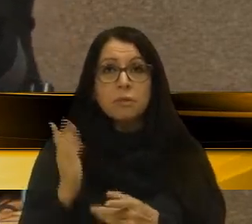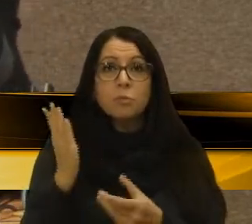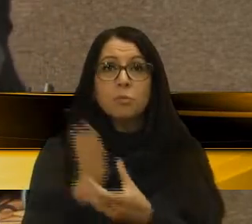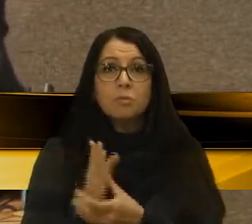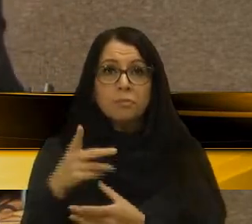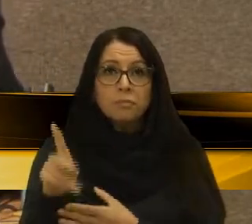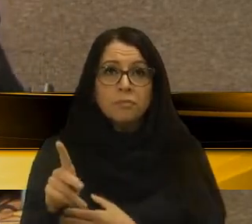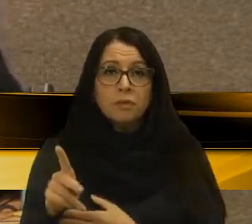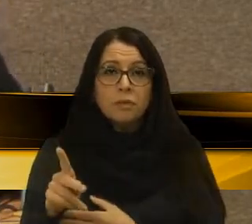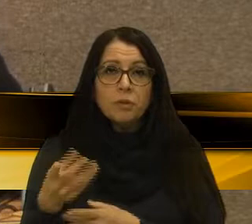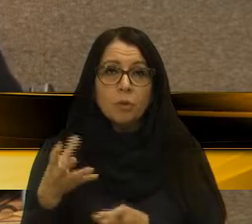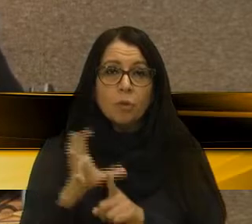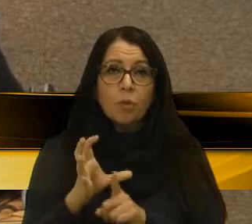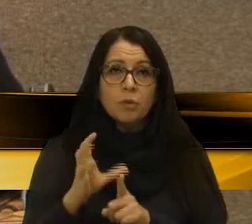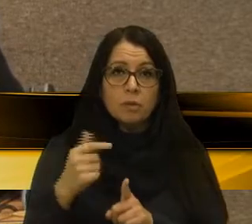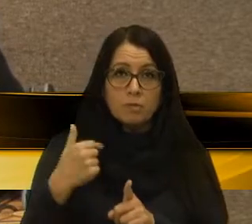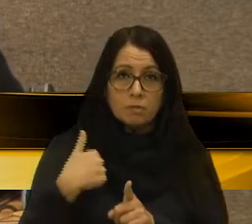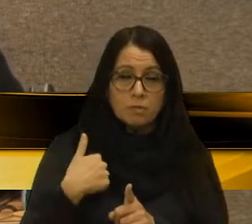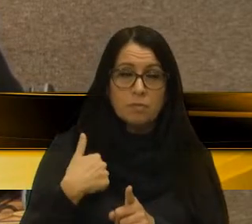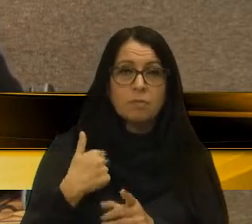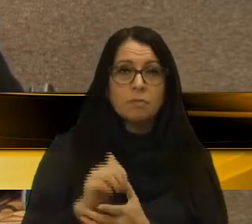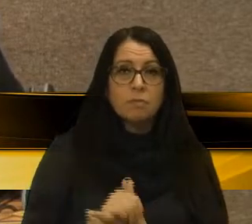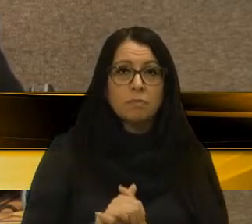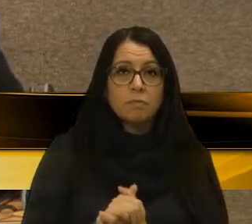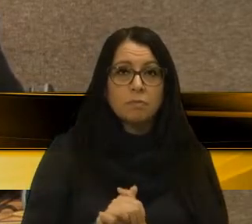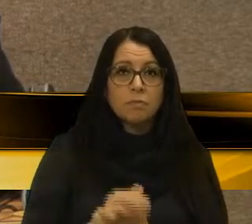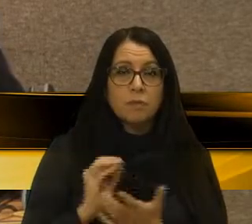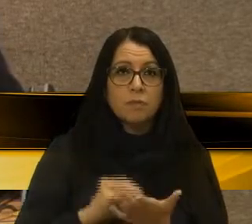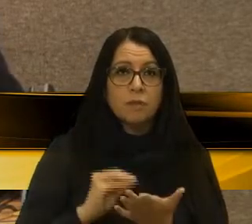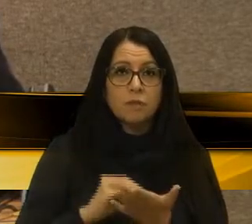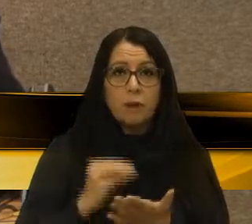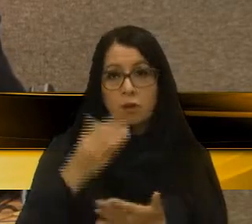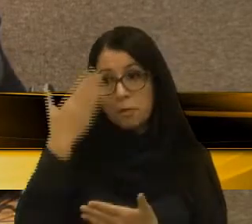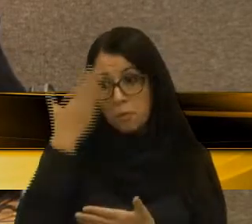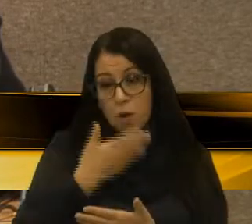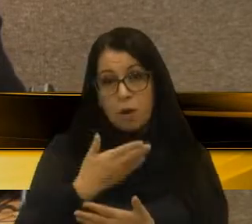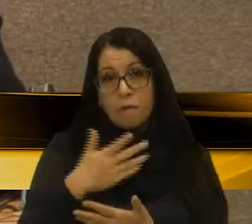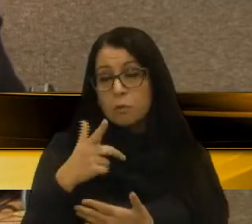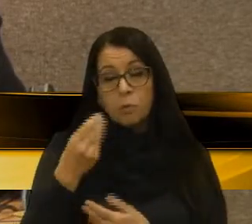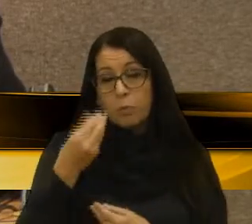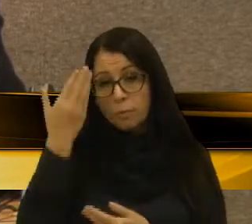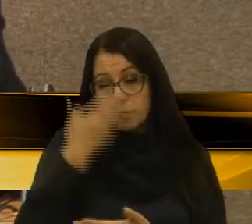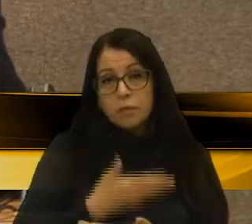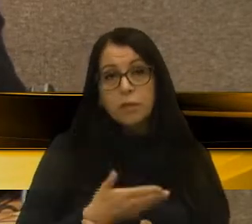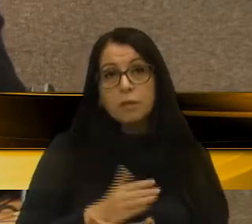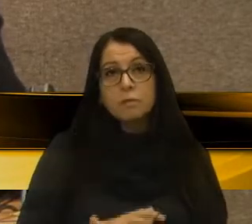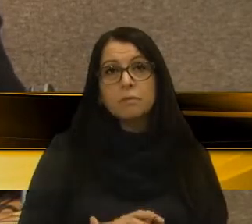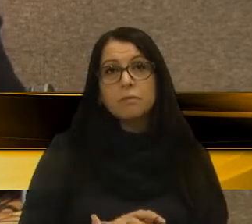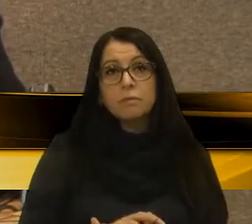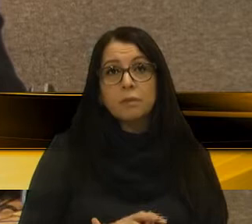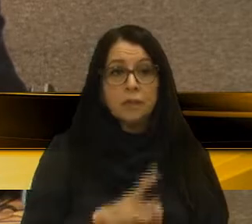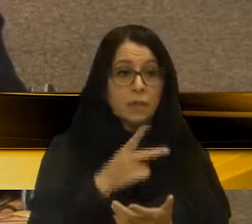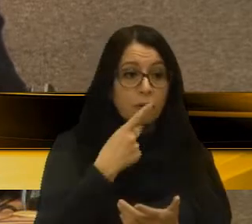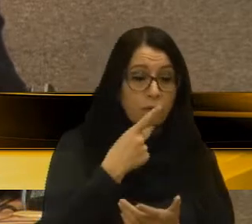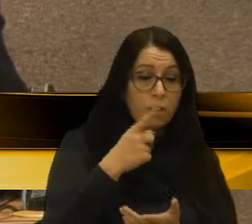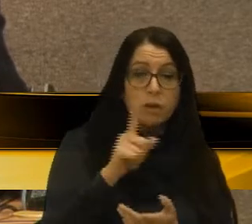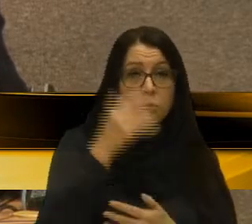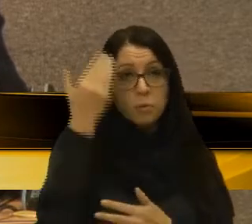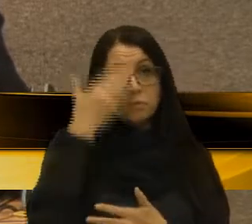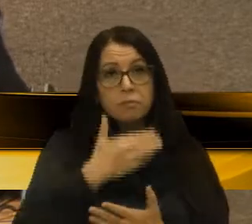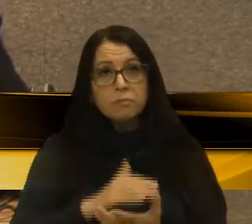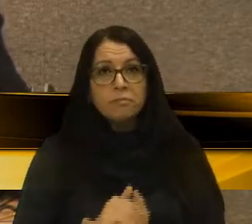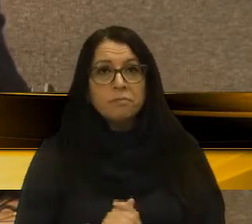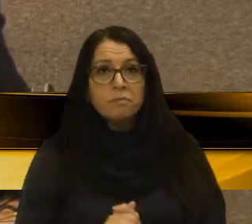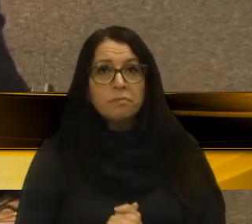dele contra esse vereador, por falta de prova, não teve como provar, e aquele que alega e não prova,